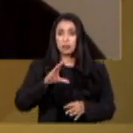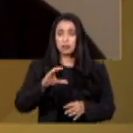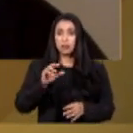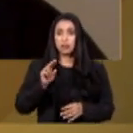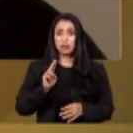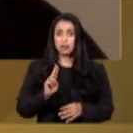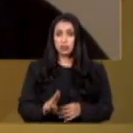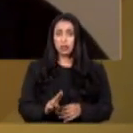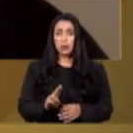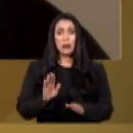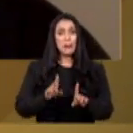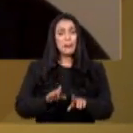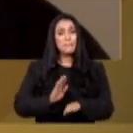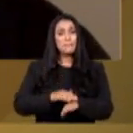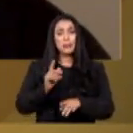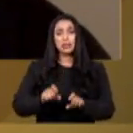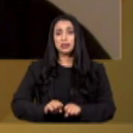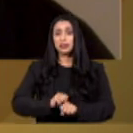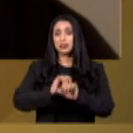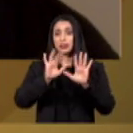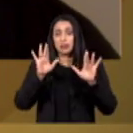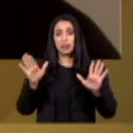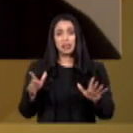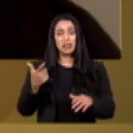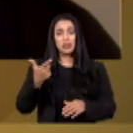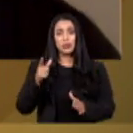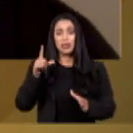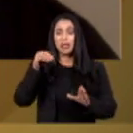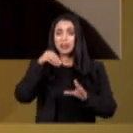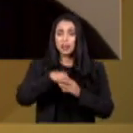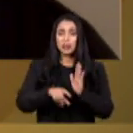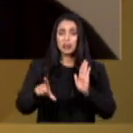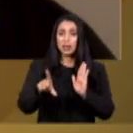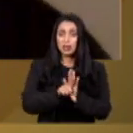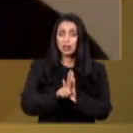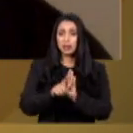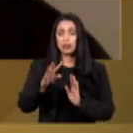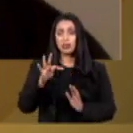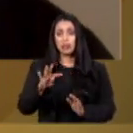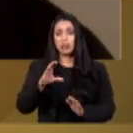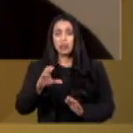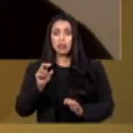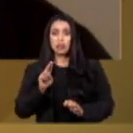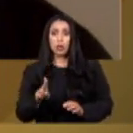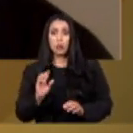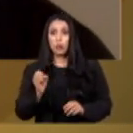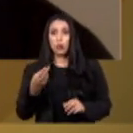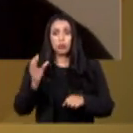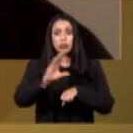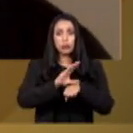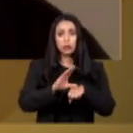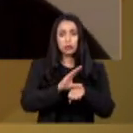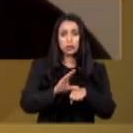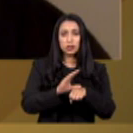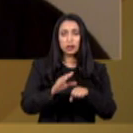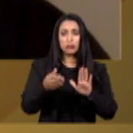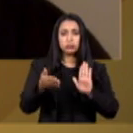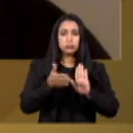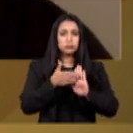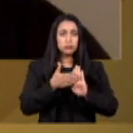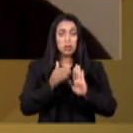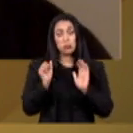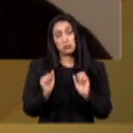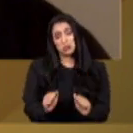evidente uma na lei orgânica do seu muito menos a construção o pé dispositivo que possa ser construído